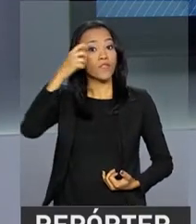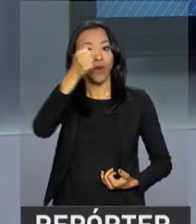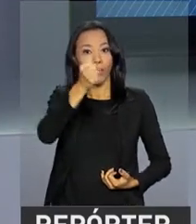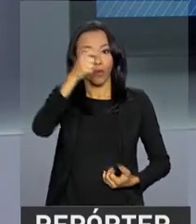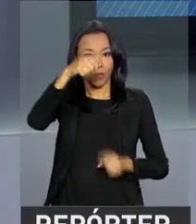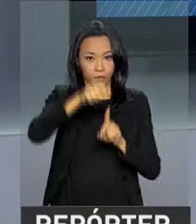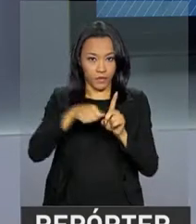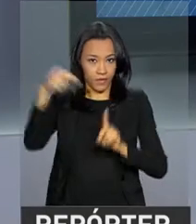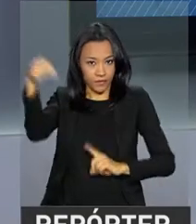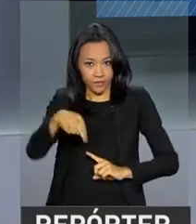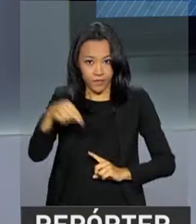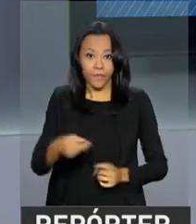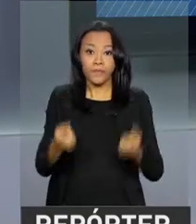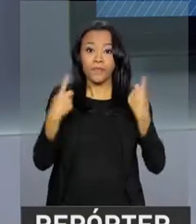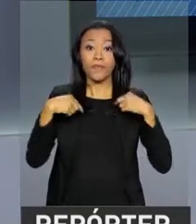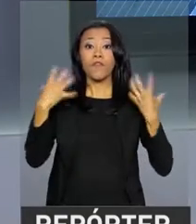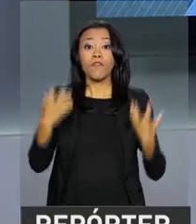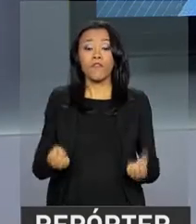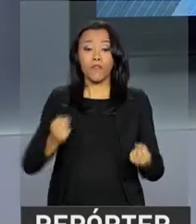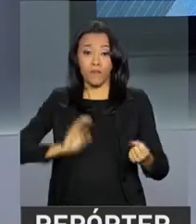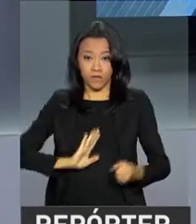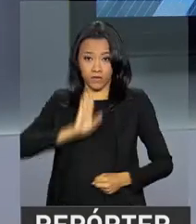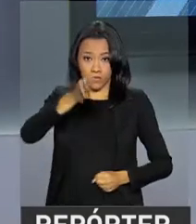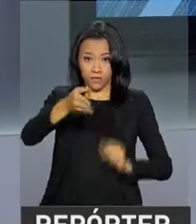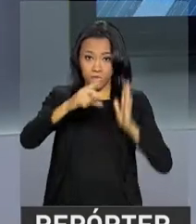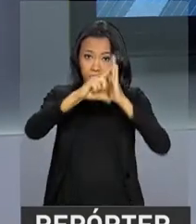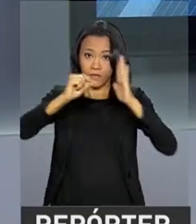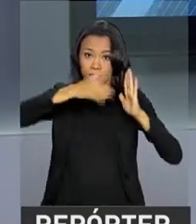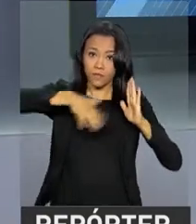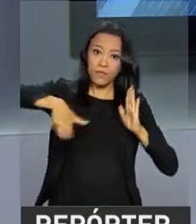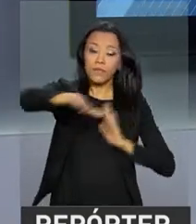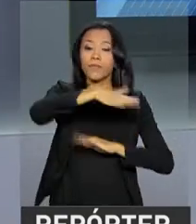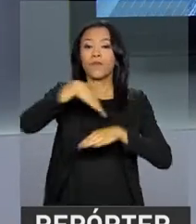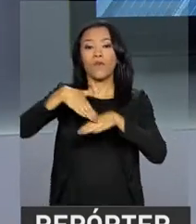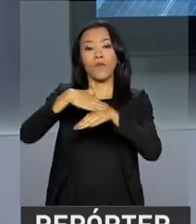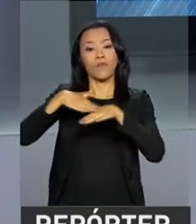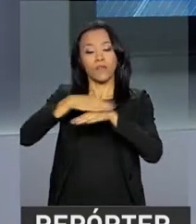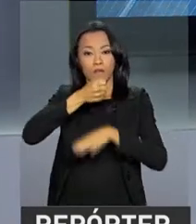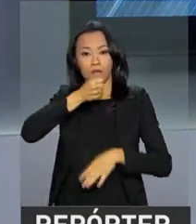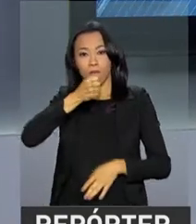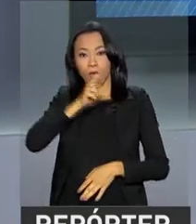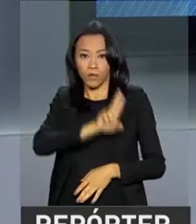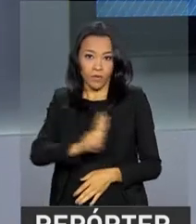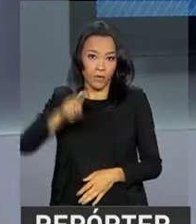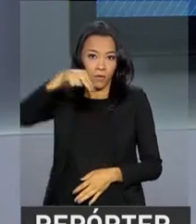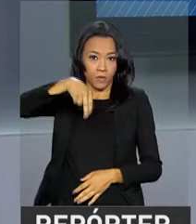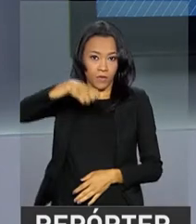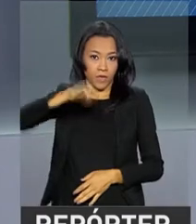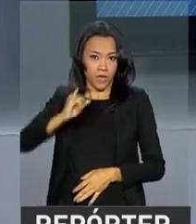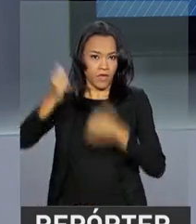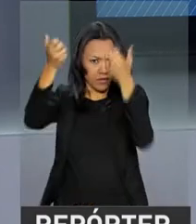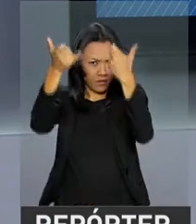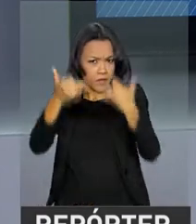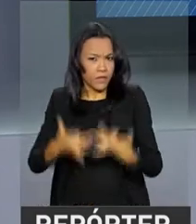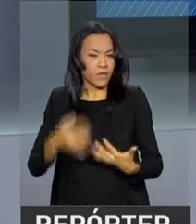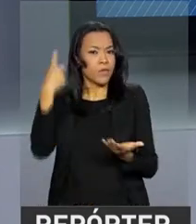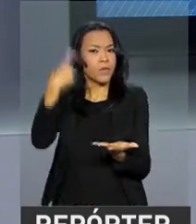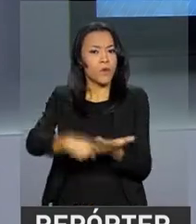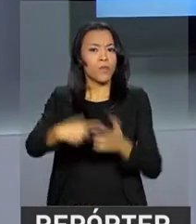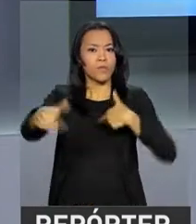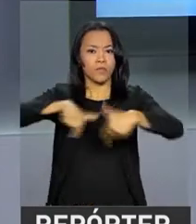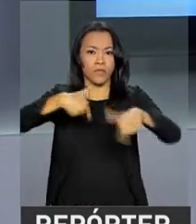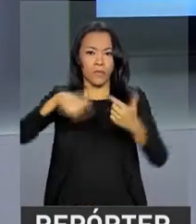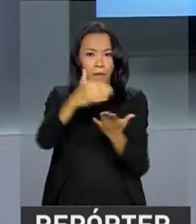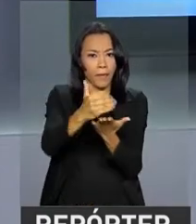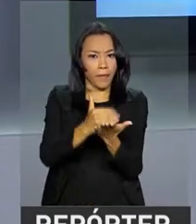novembro e vamos agora ao palácio do planalto falar com o repórter ney pereira ele traz informações sobre a agenda do presidente michel temer